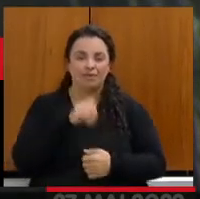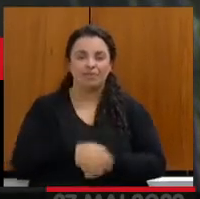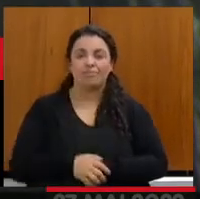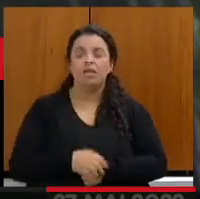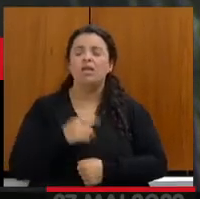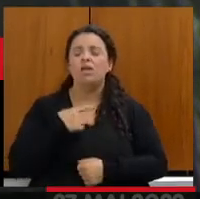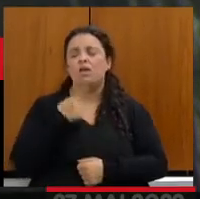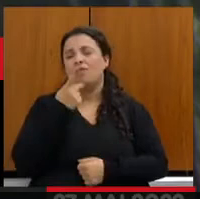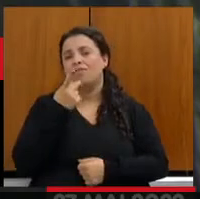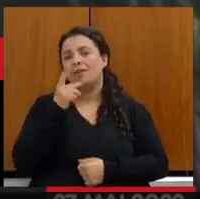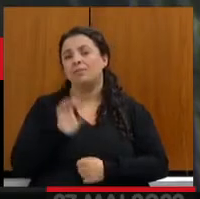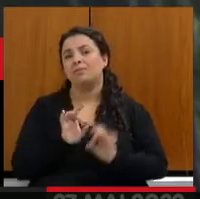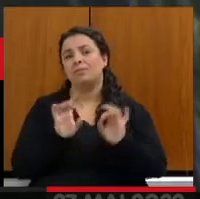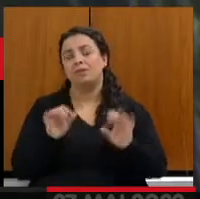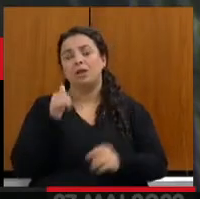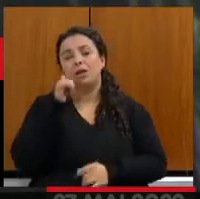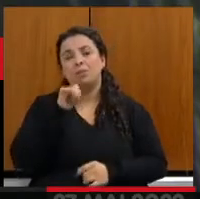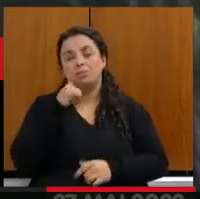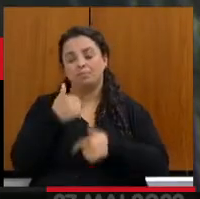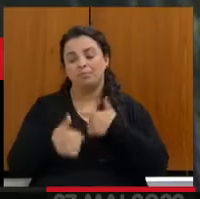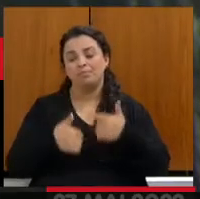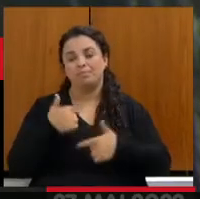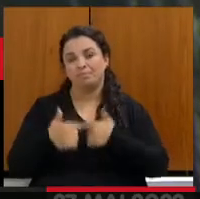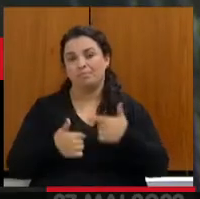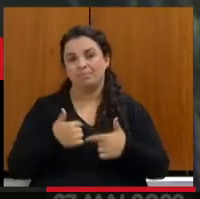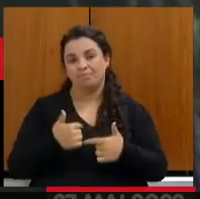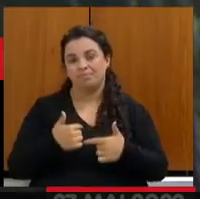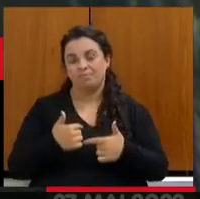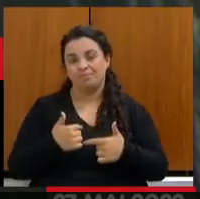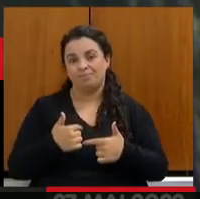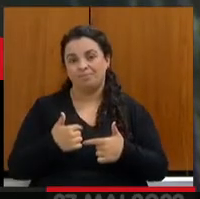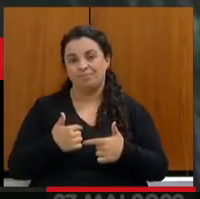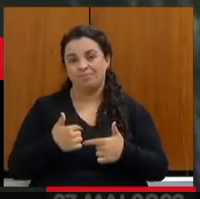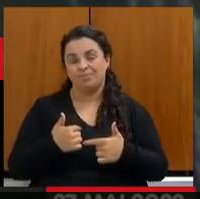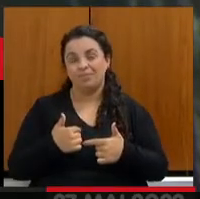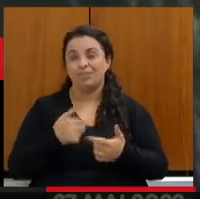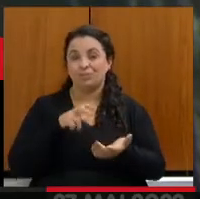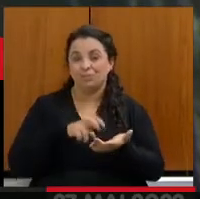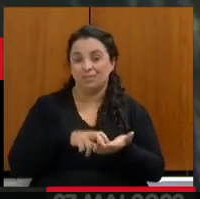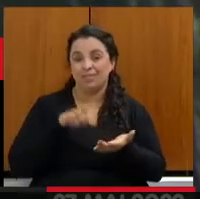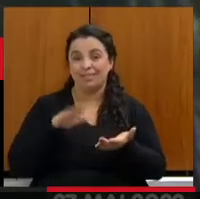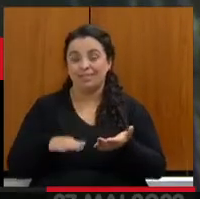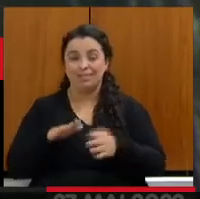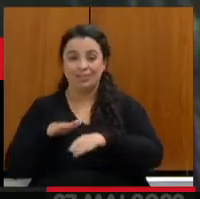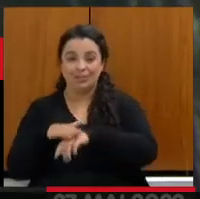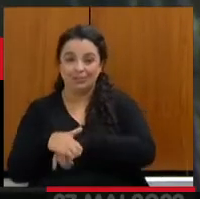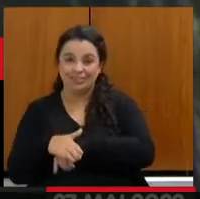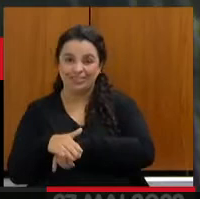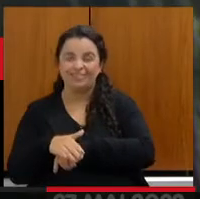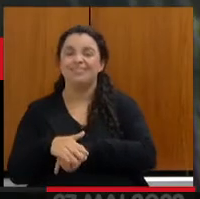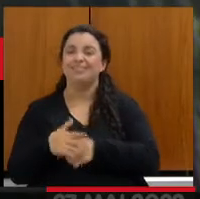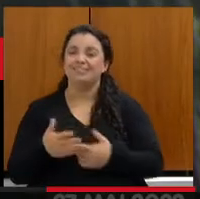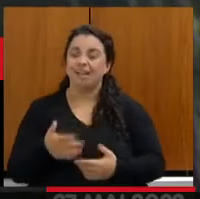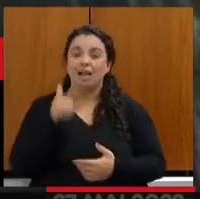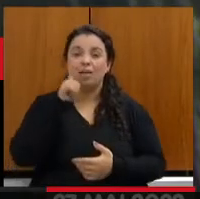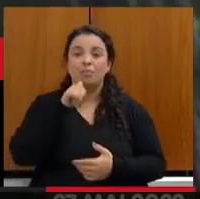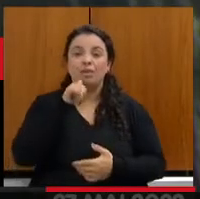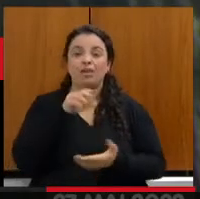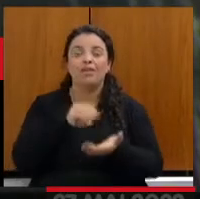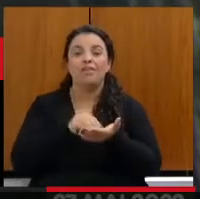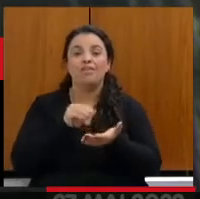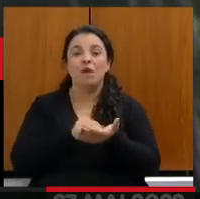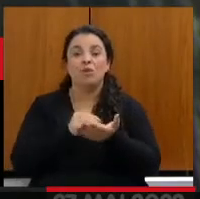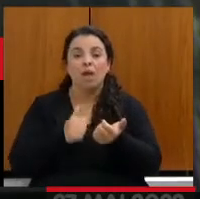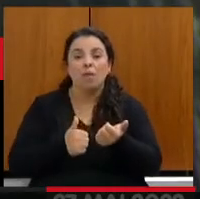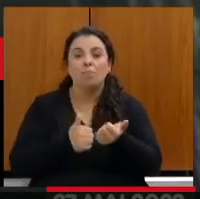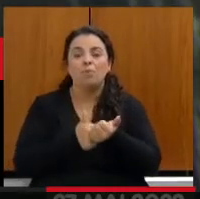trabalhadora a mulher que cumprir três jornadas a mulher que não encontra suporte na família na sociedade